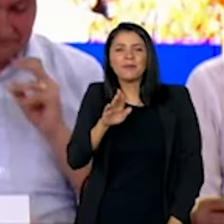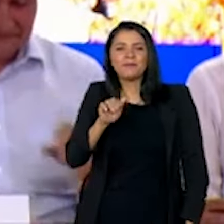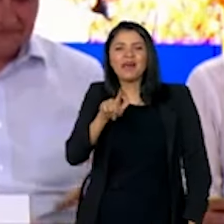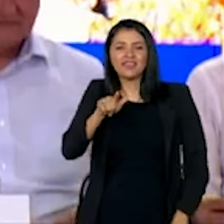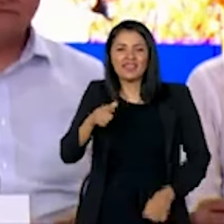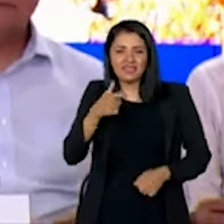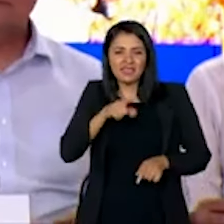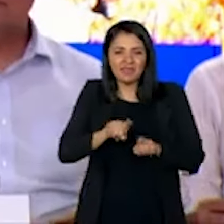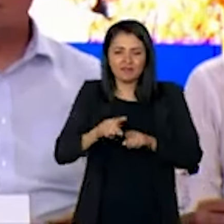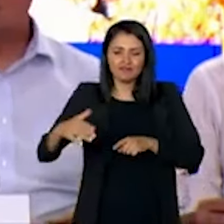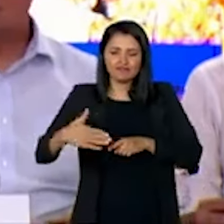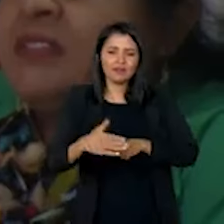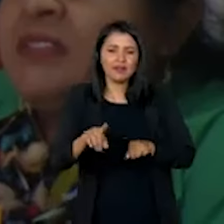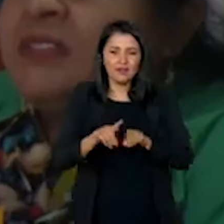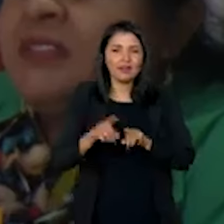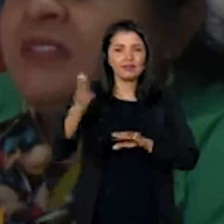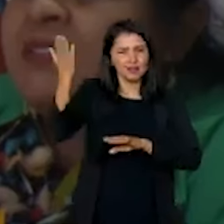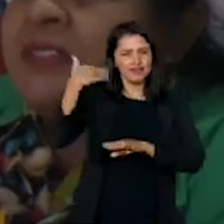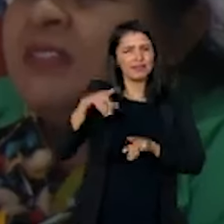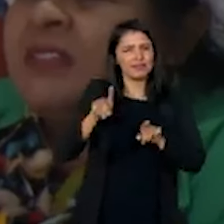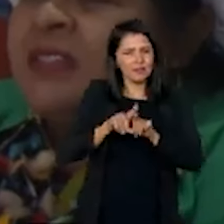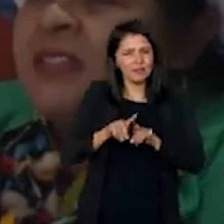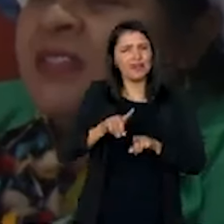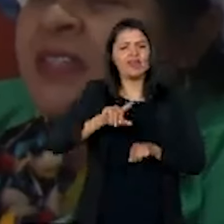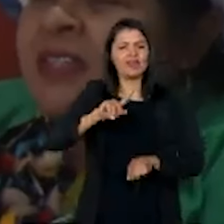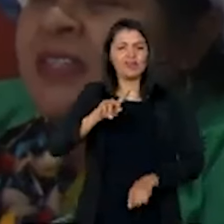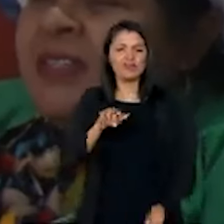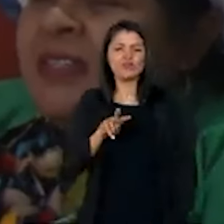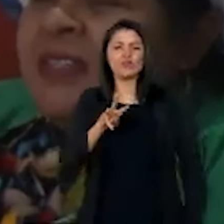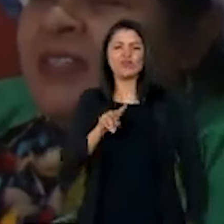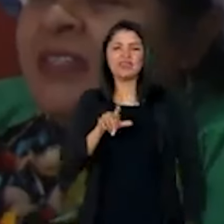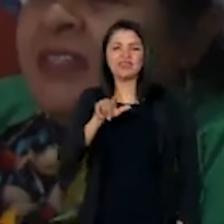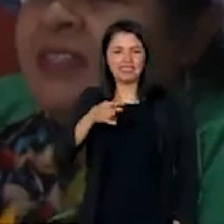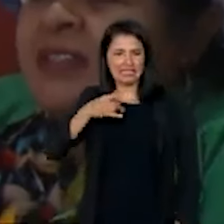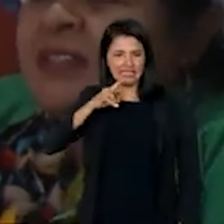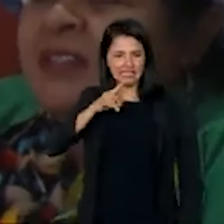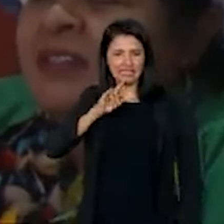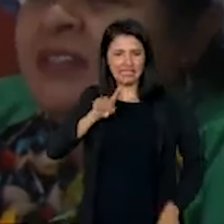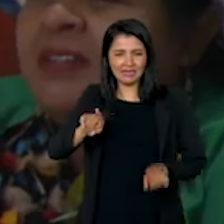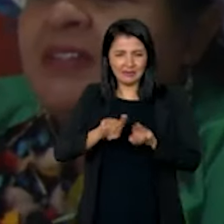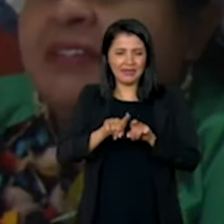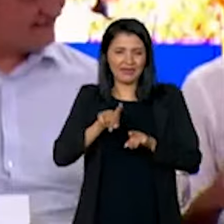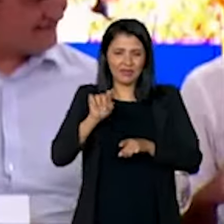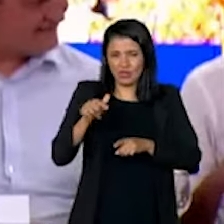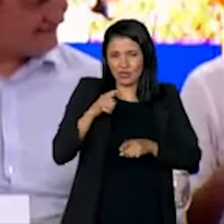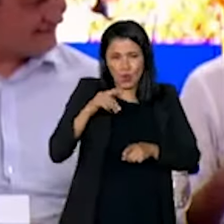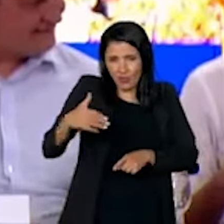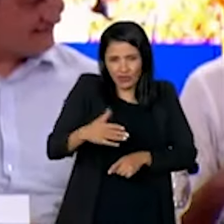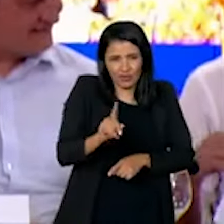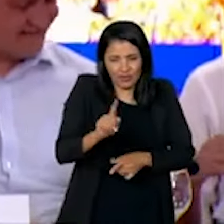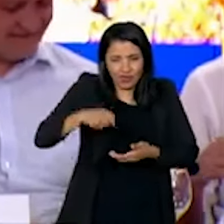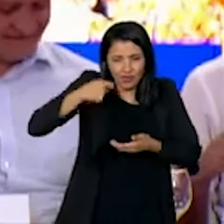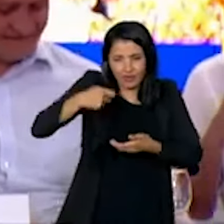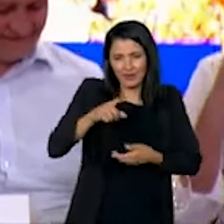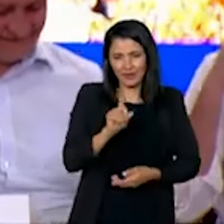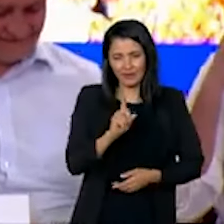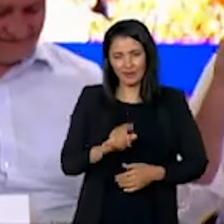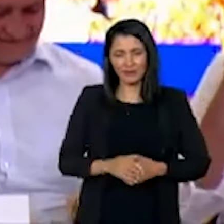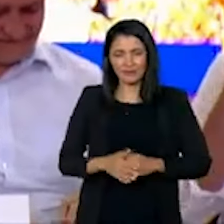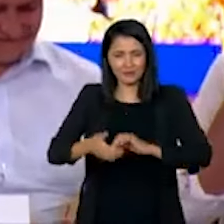tempo tinha até um whiskyzinho, não era só o tambaqui. Eu quero, então, cumprimentar o Eduardo, cumprimentar o Omar